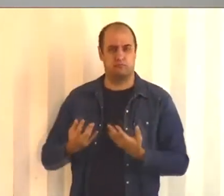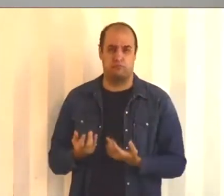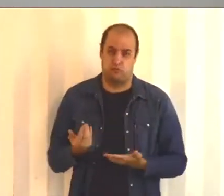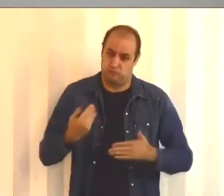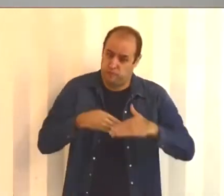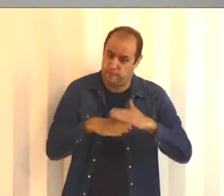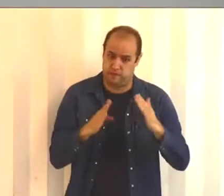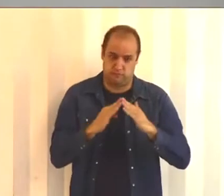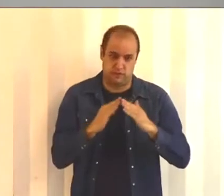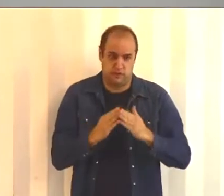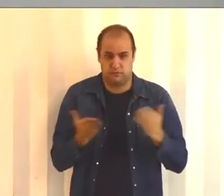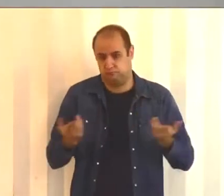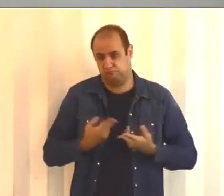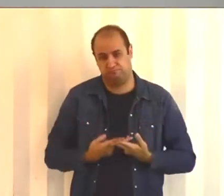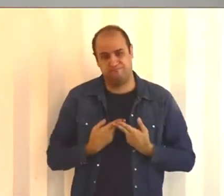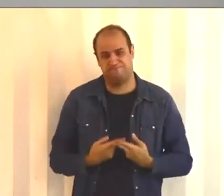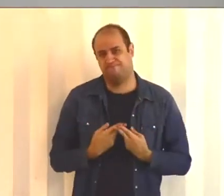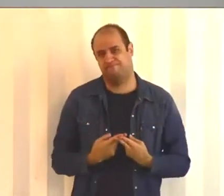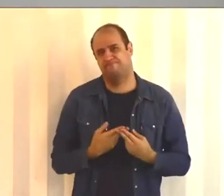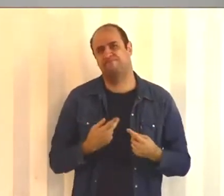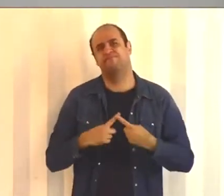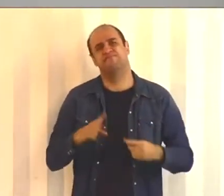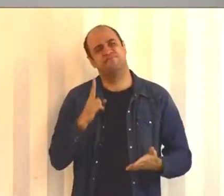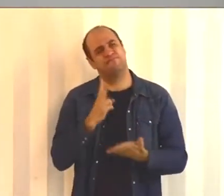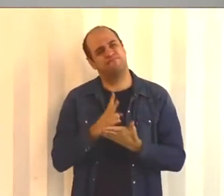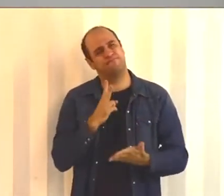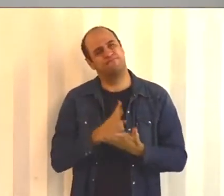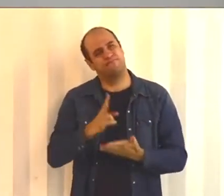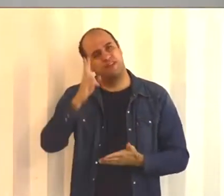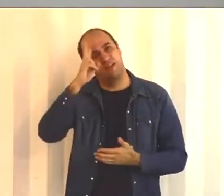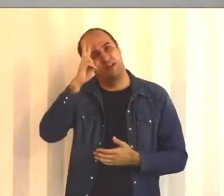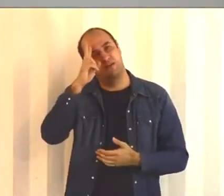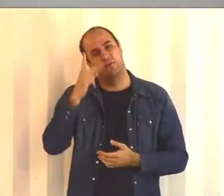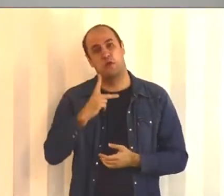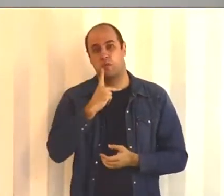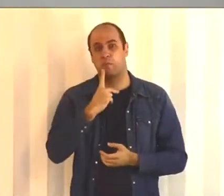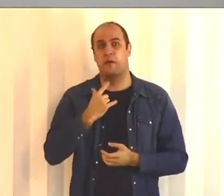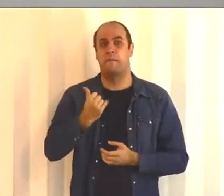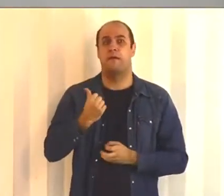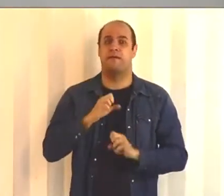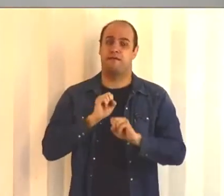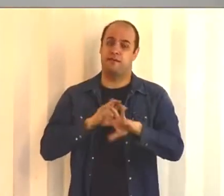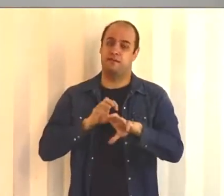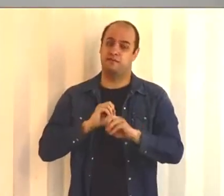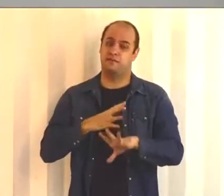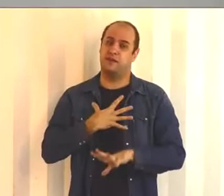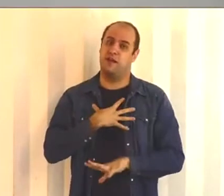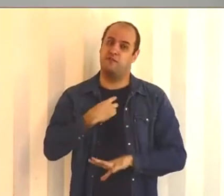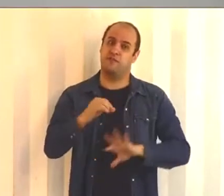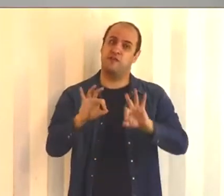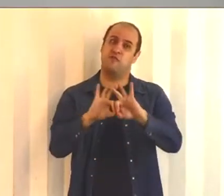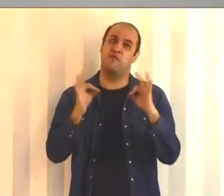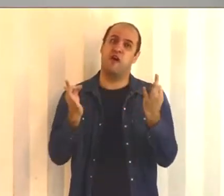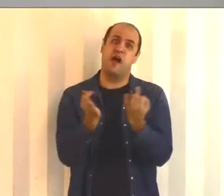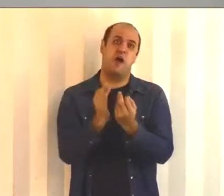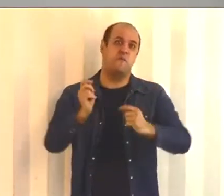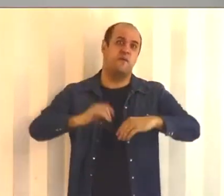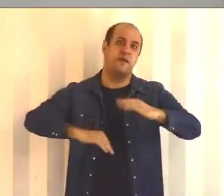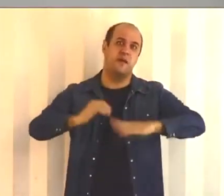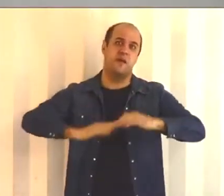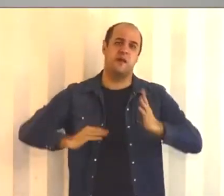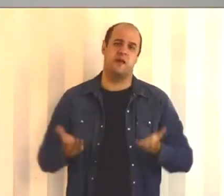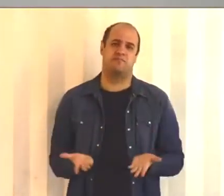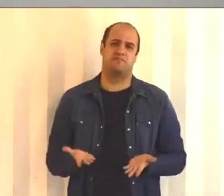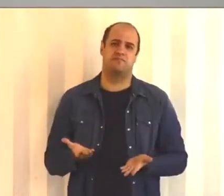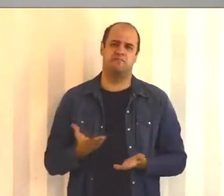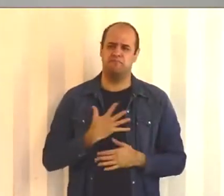paciência, é como chegamos. Mas temos sempre de nos lembrar que pais precisam ensinar os seus filhos a constituir família, a